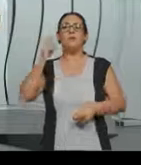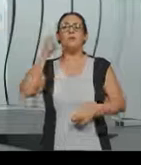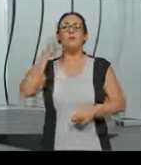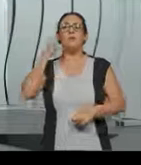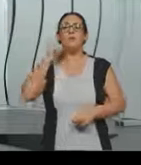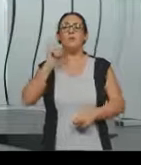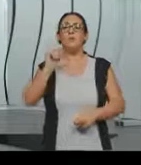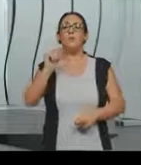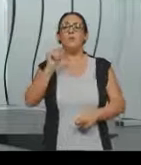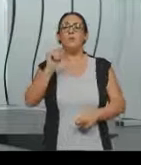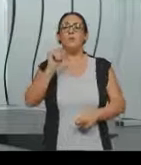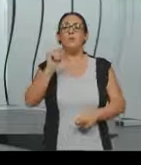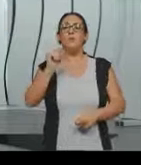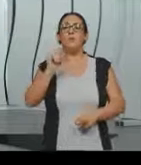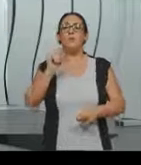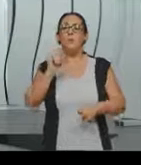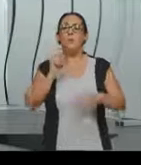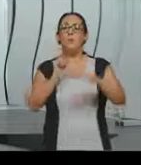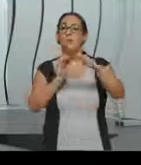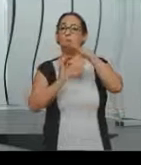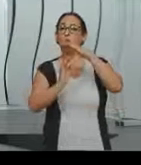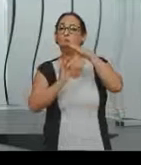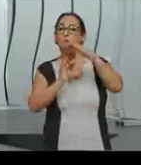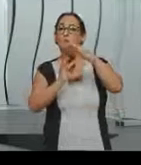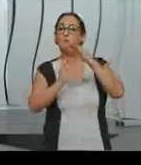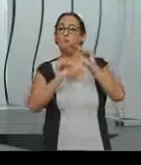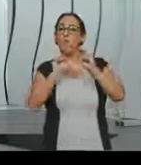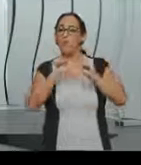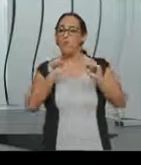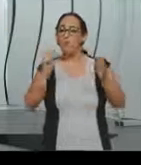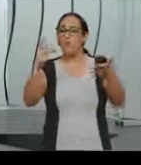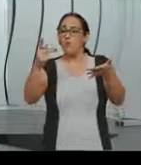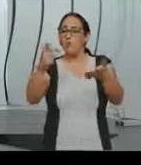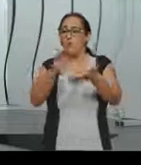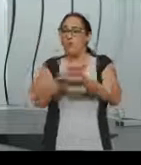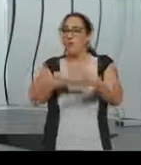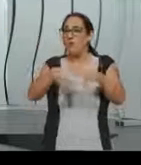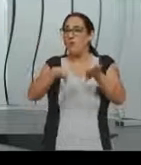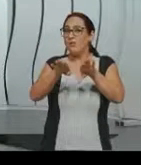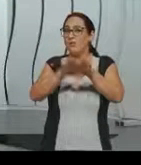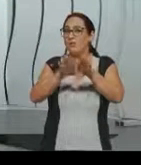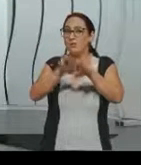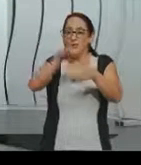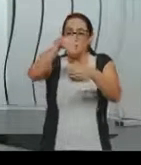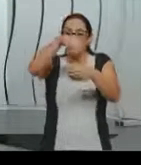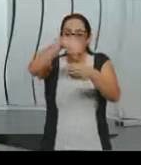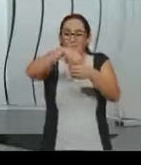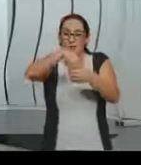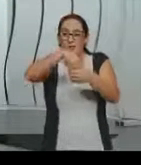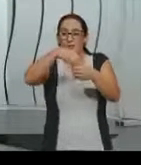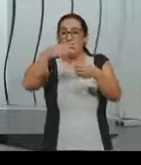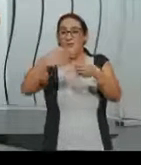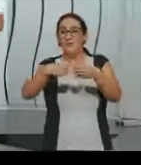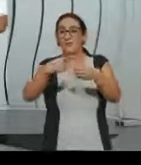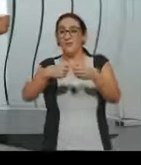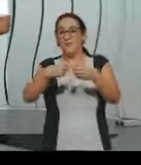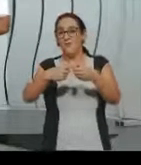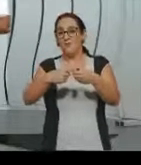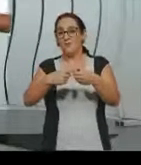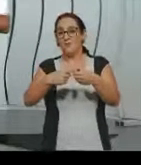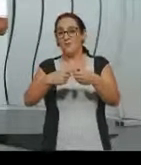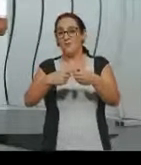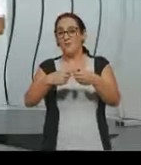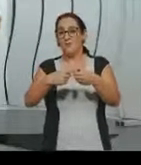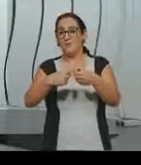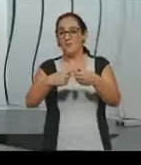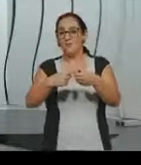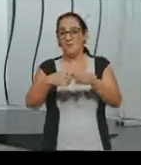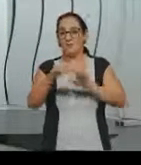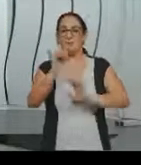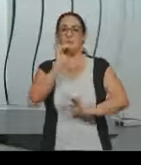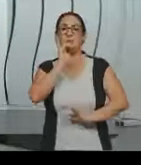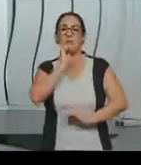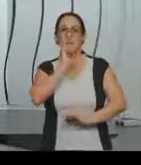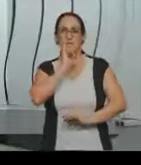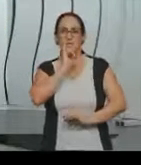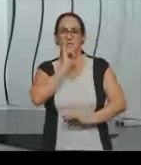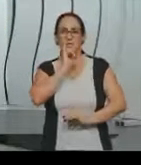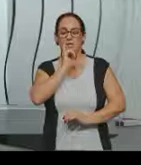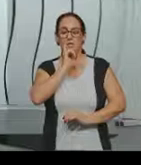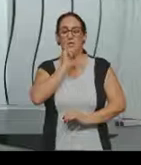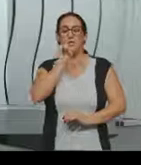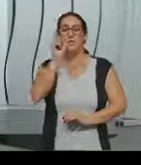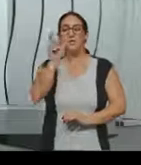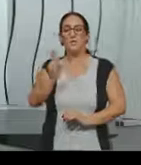de migração, ele pode se dar até mesmo dentro de uma mesma cidade, né? É o caso das pessoas que vivem